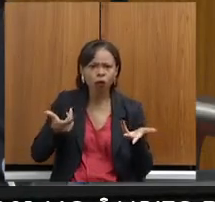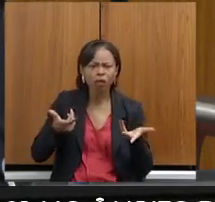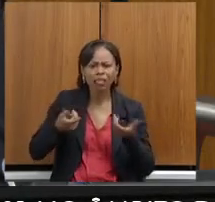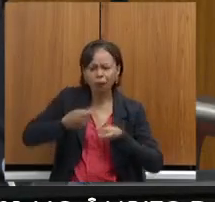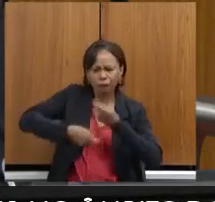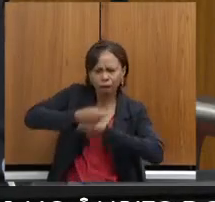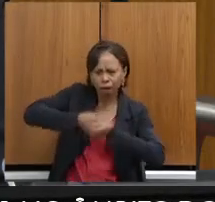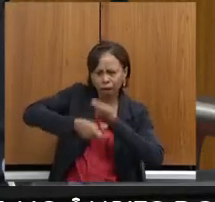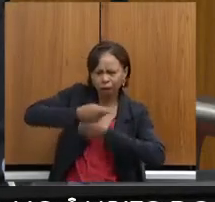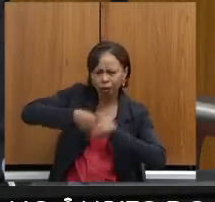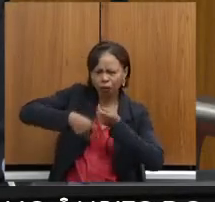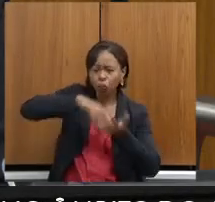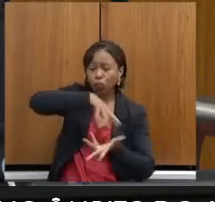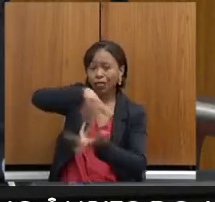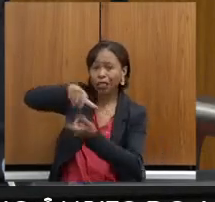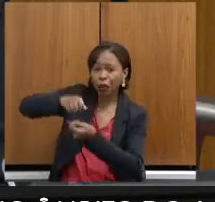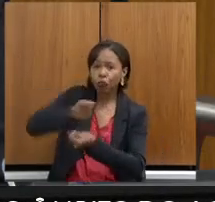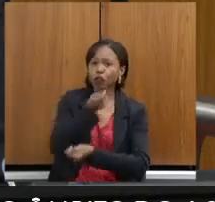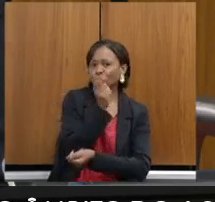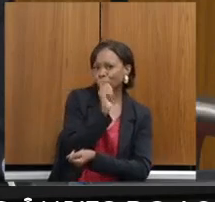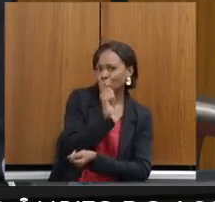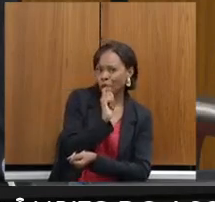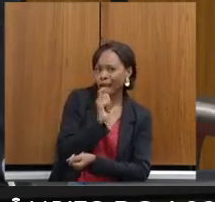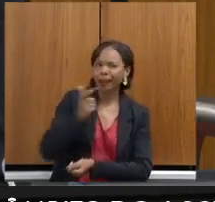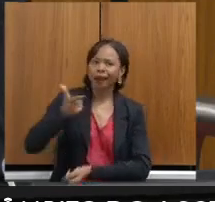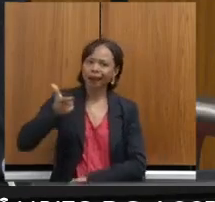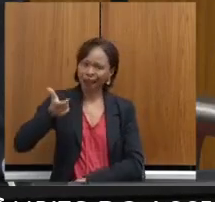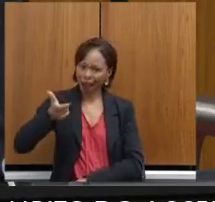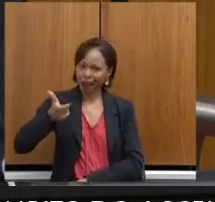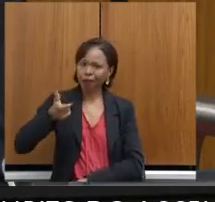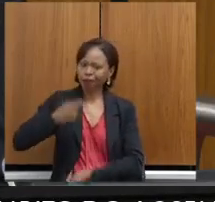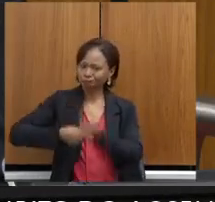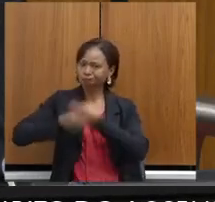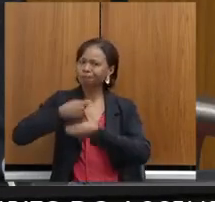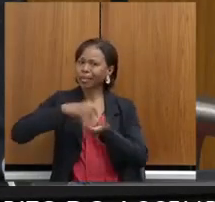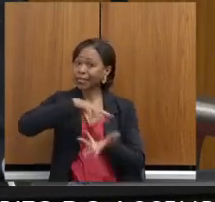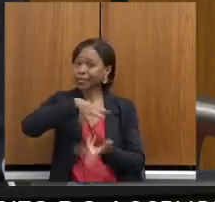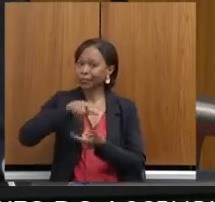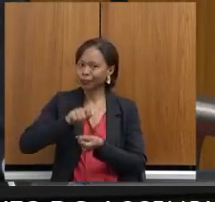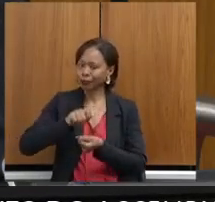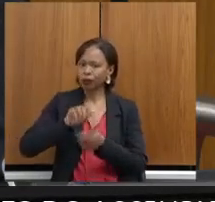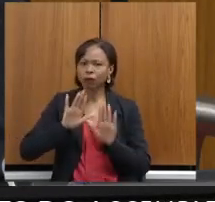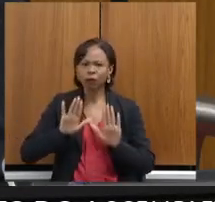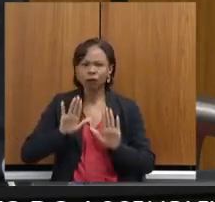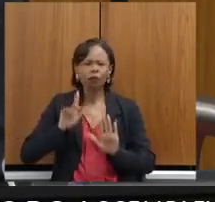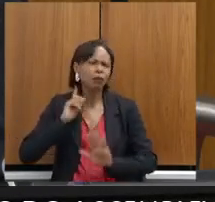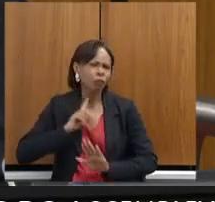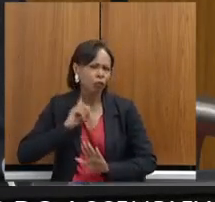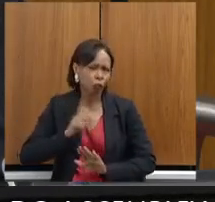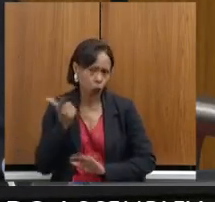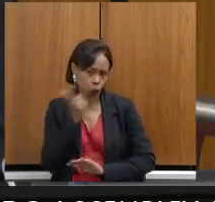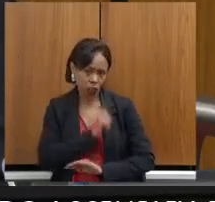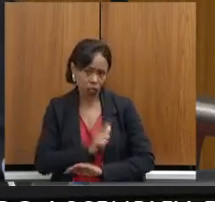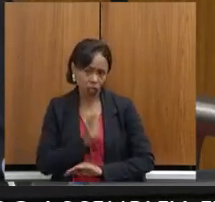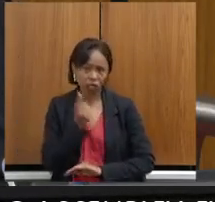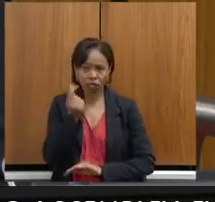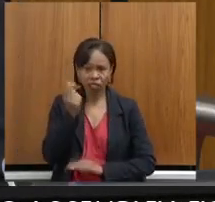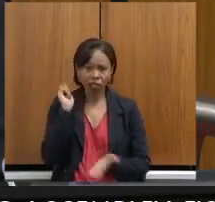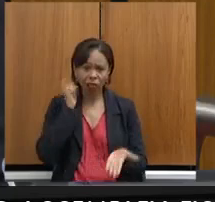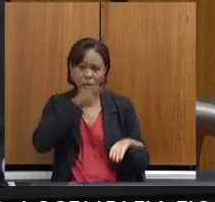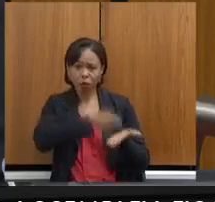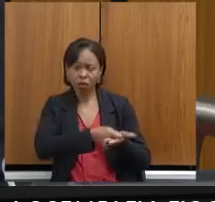drogas e de armas e agora Minas Gerais vai conseguir financiar uma